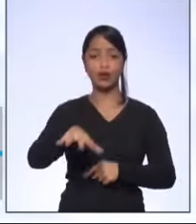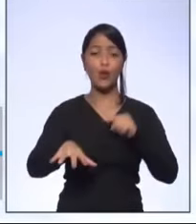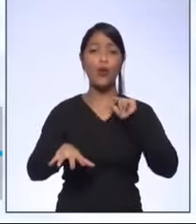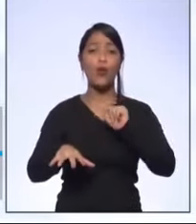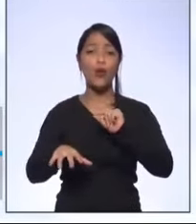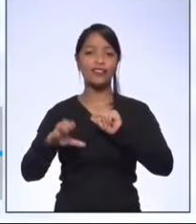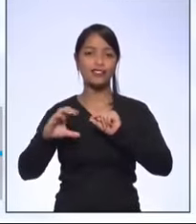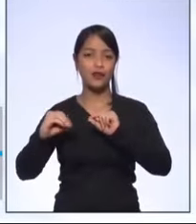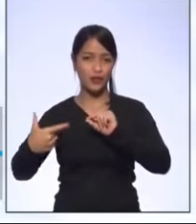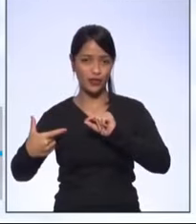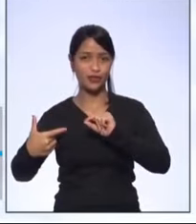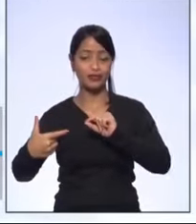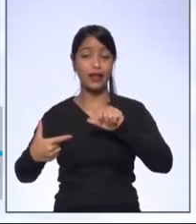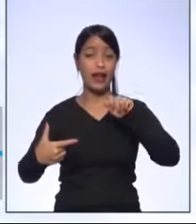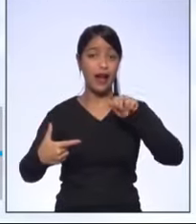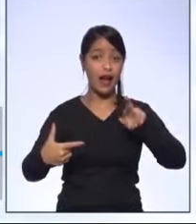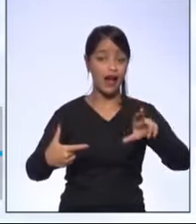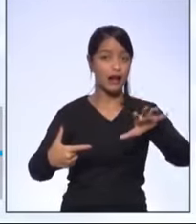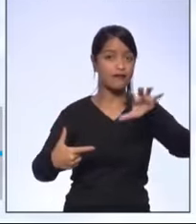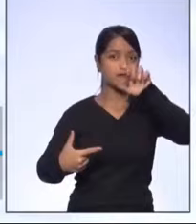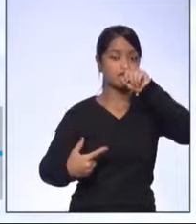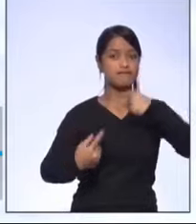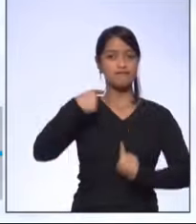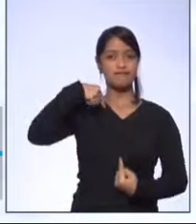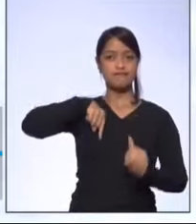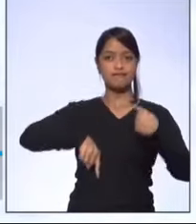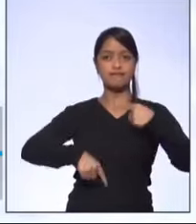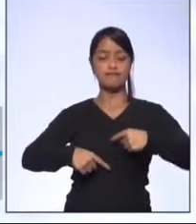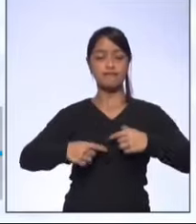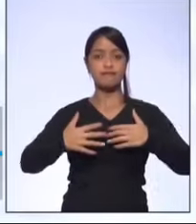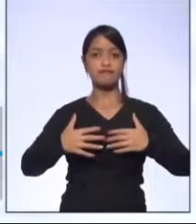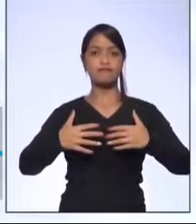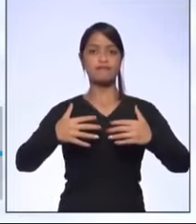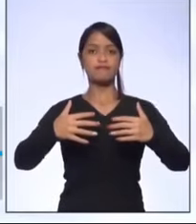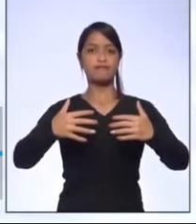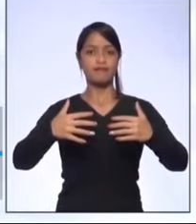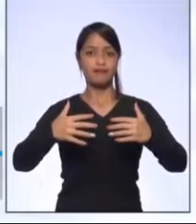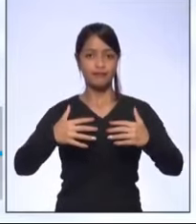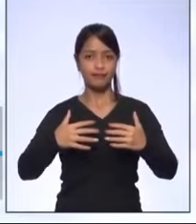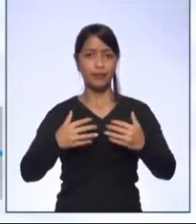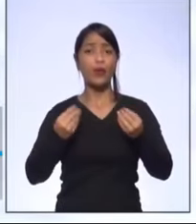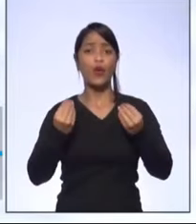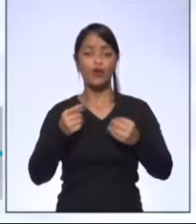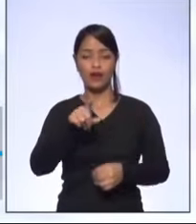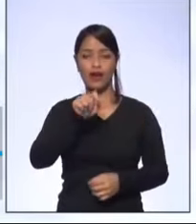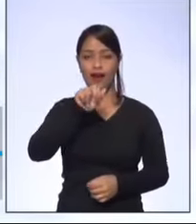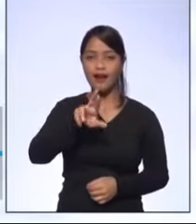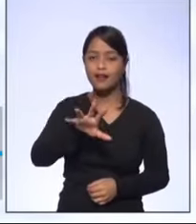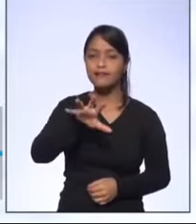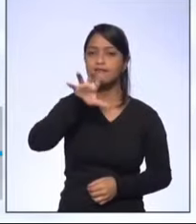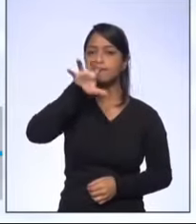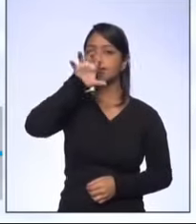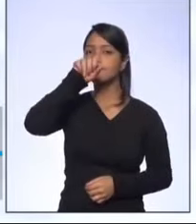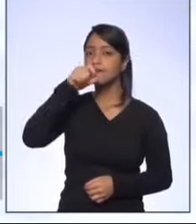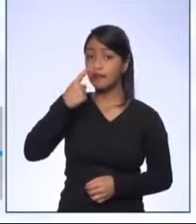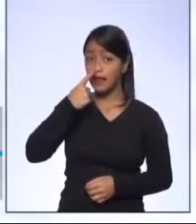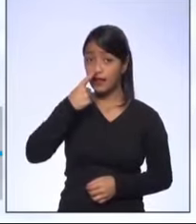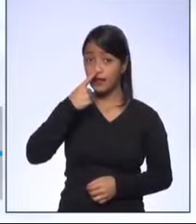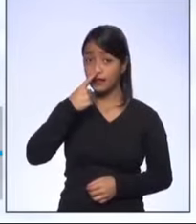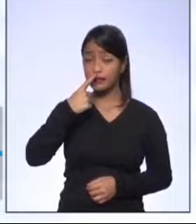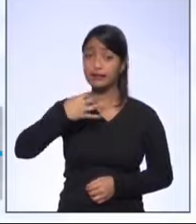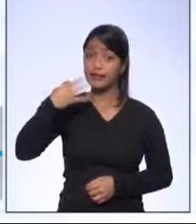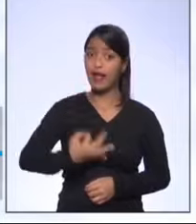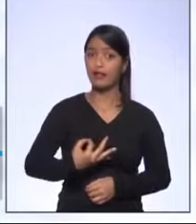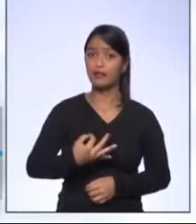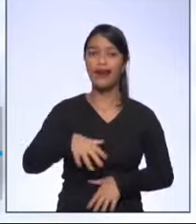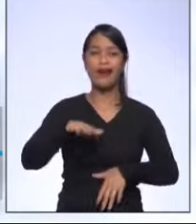sabe aonde? Ó, falaram muito bem aí. Quando você respira, o ar entra pela narina, é o correto, né? Eu respirar pelo nariz.